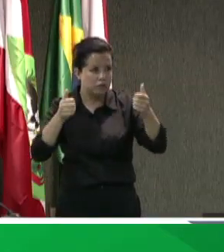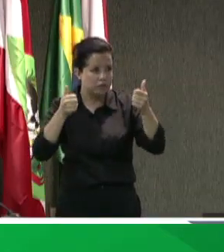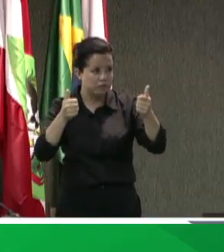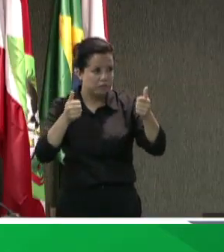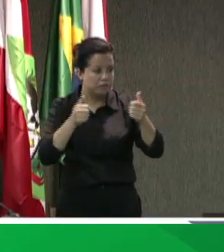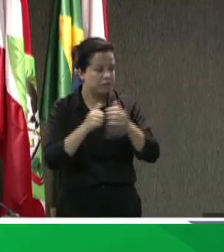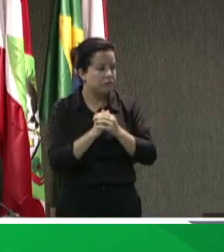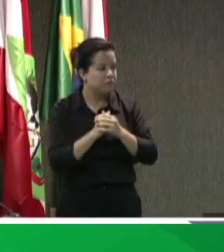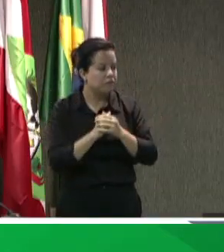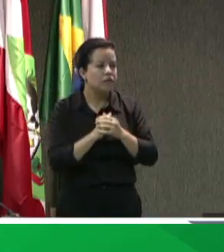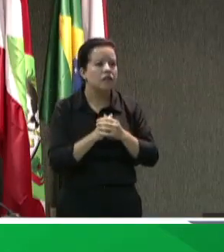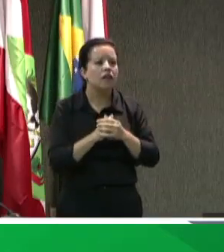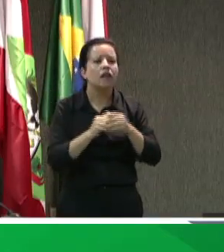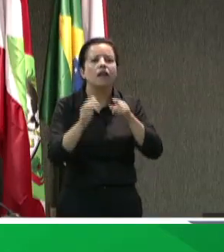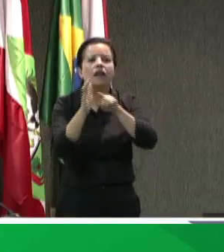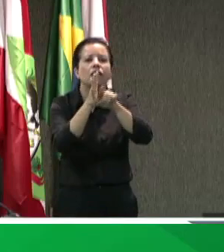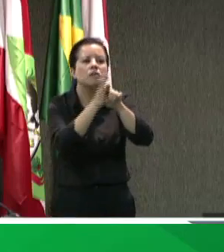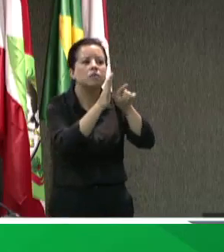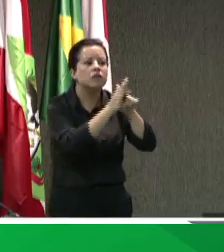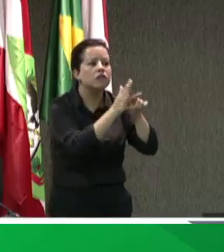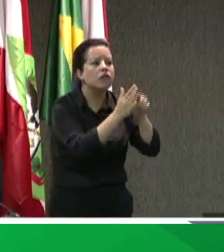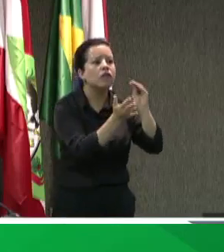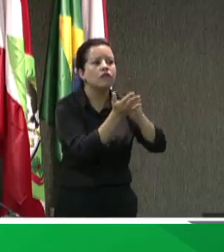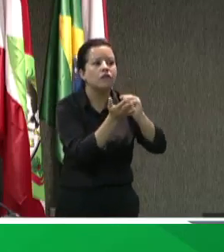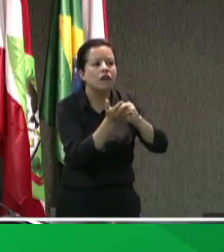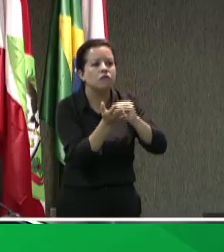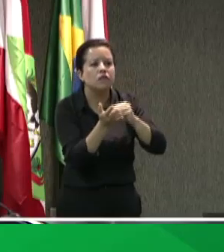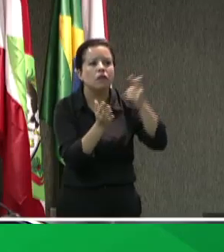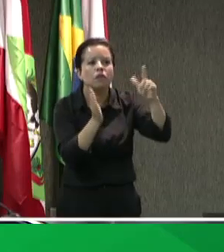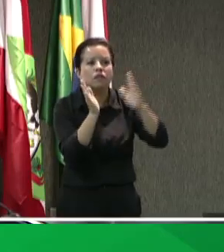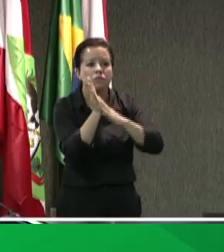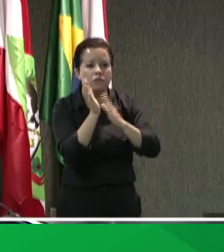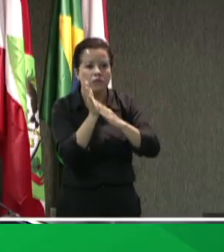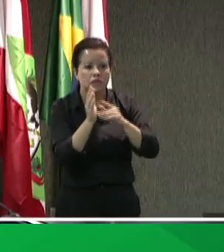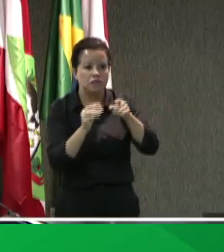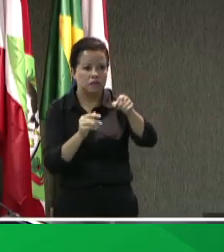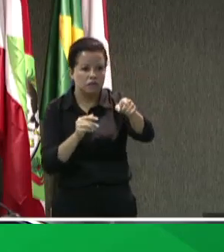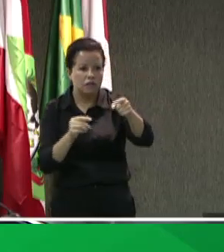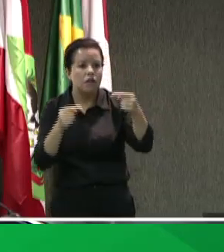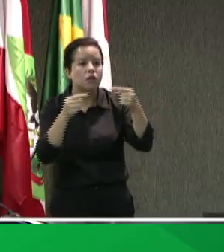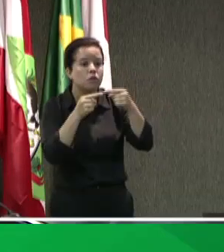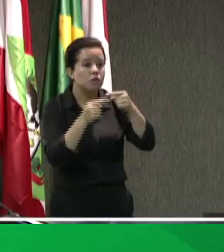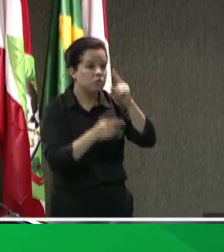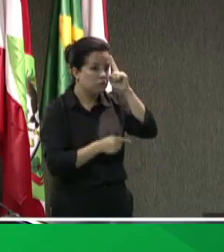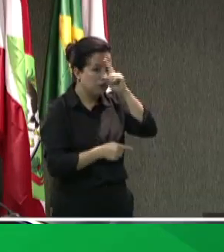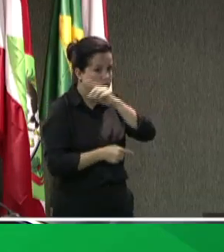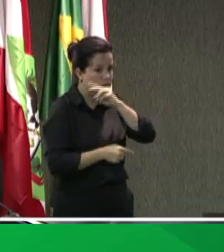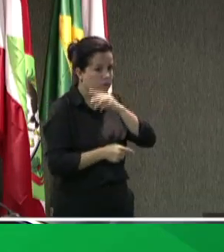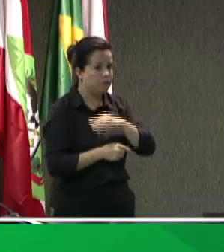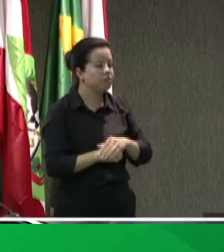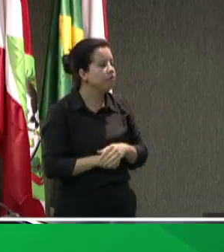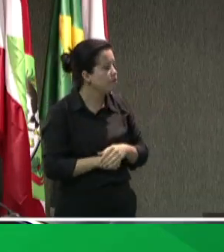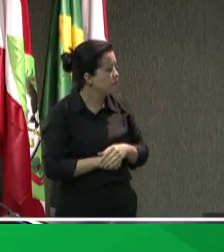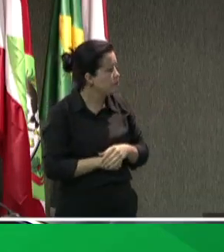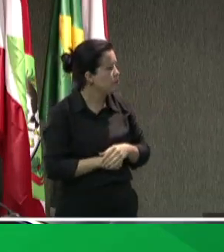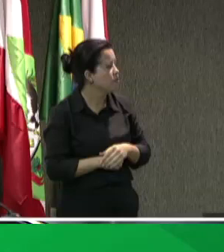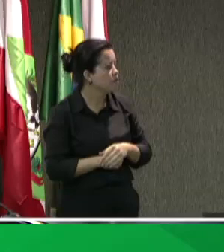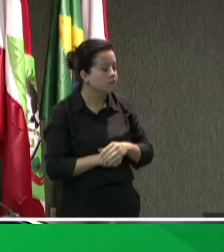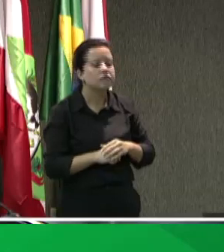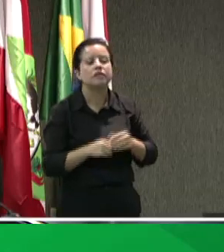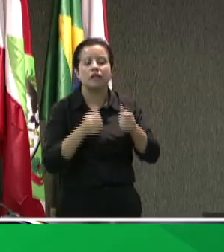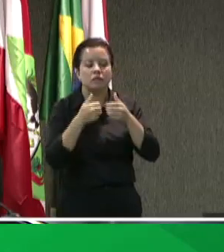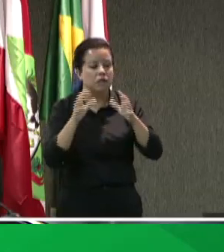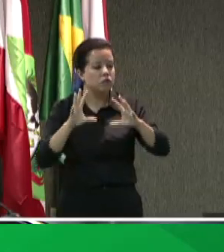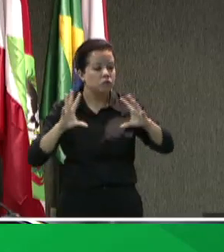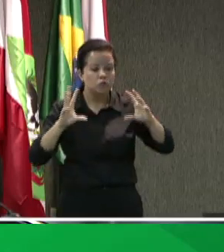Eu pergunto se tem alguma proposta que ficou de Isso fora. está abrangendo também o ensino médio? Sim, aberto. Aqui, toda a